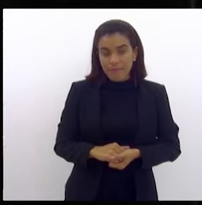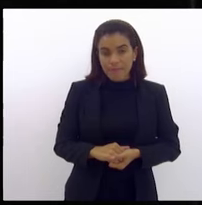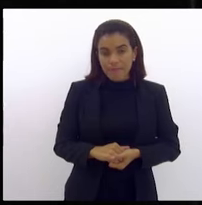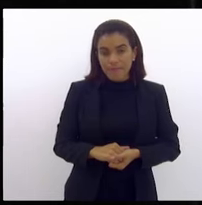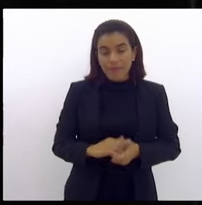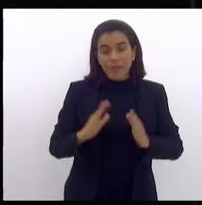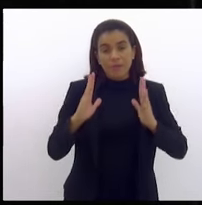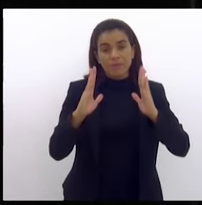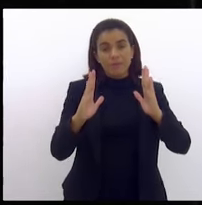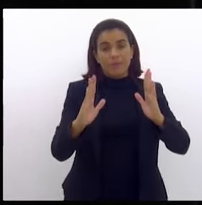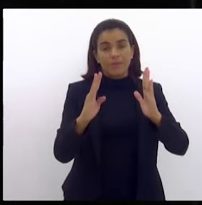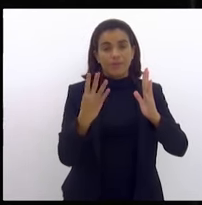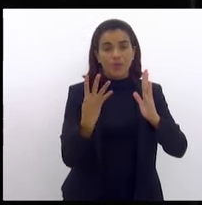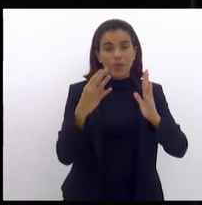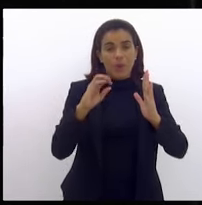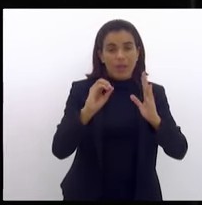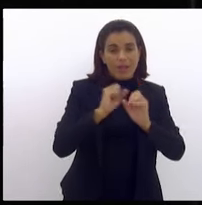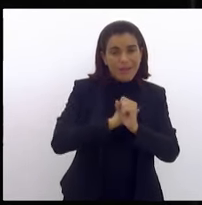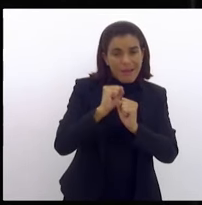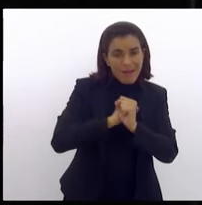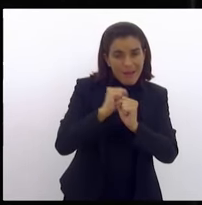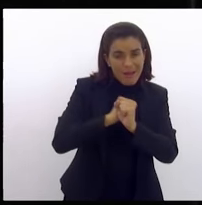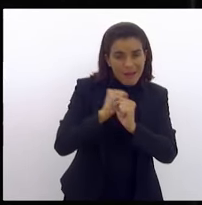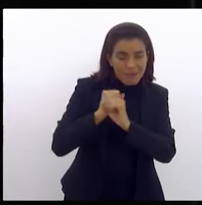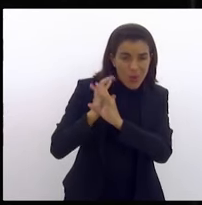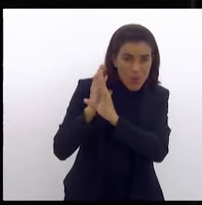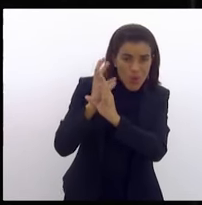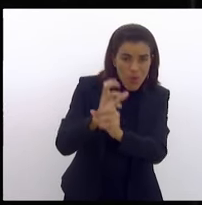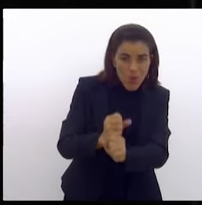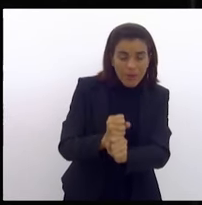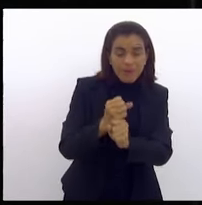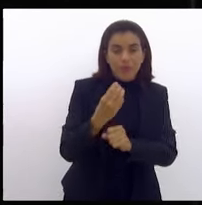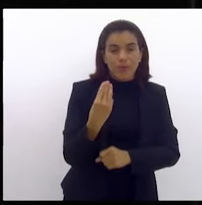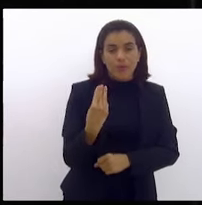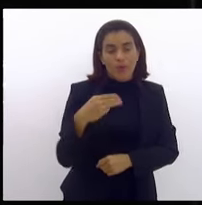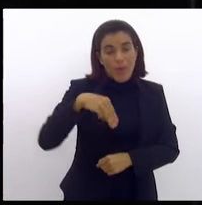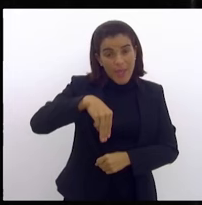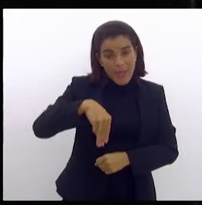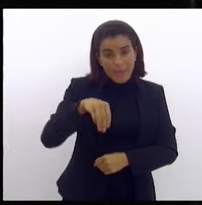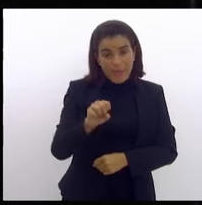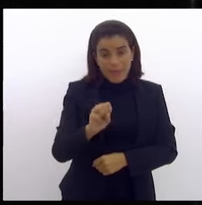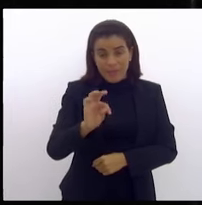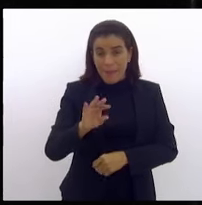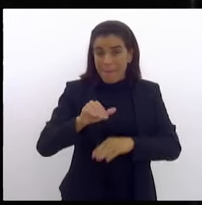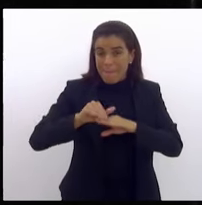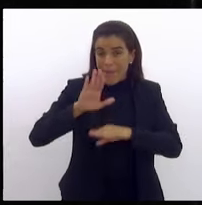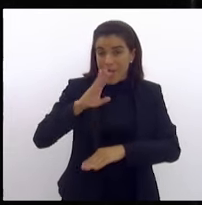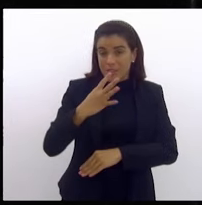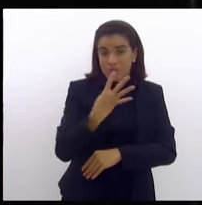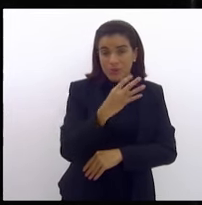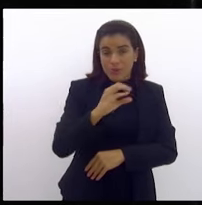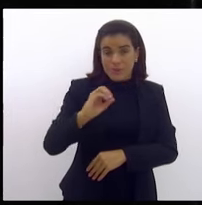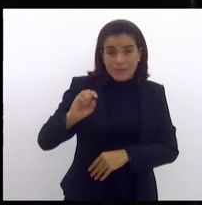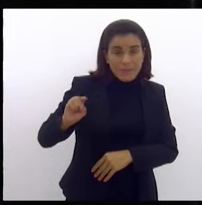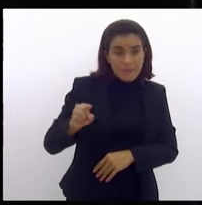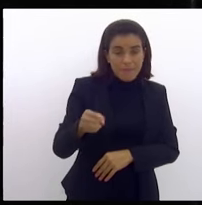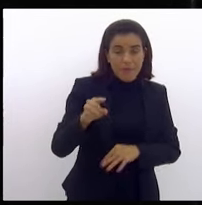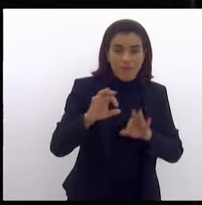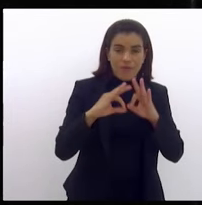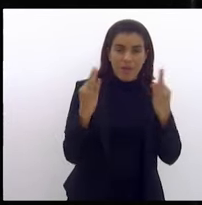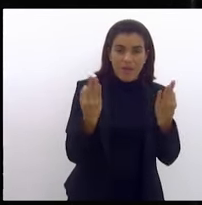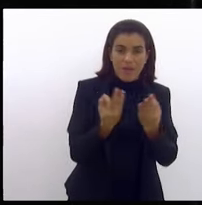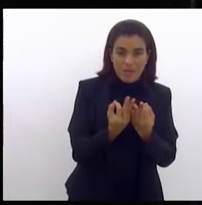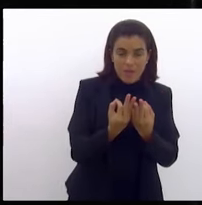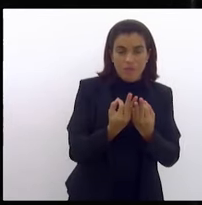Nesses 40 anos de existência do MST, mais de 400 mil famílias